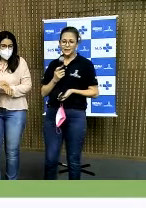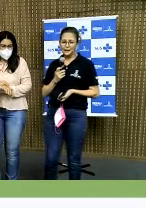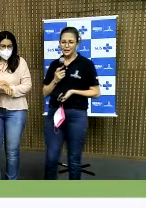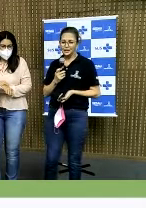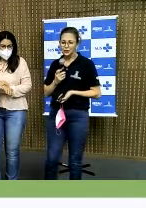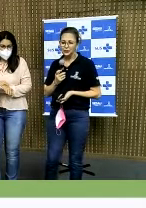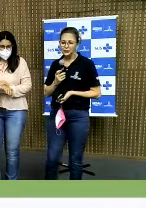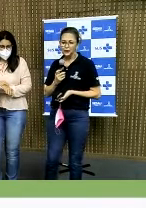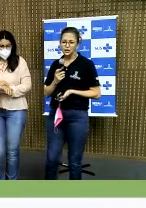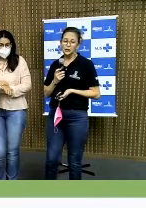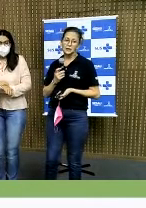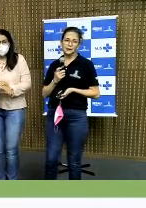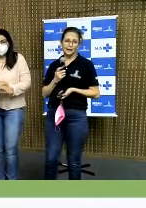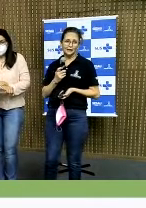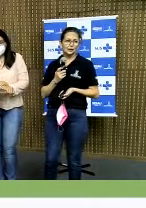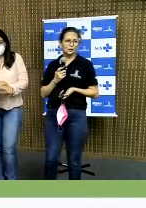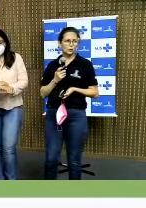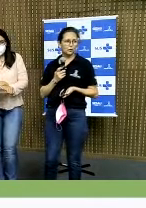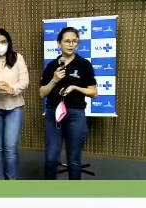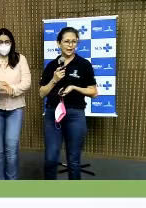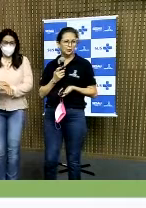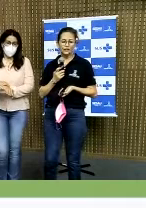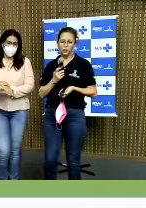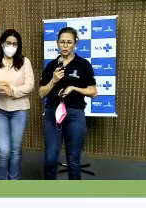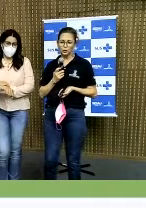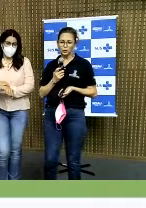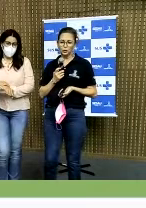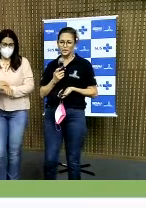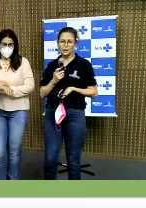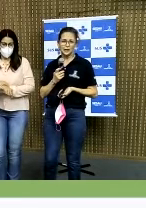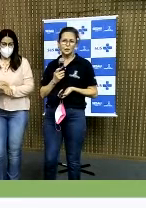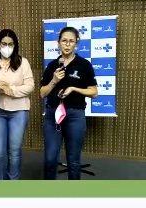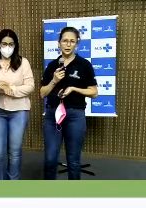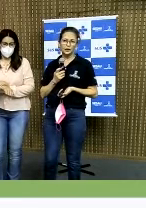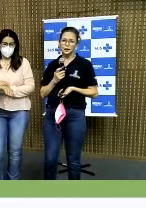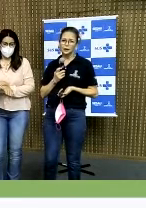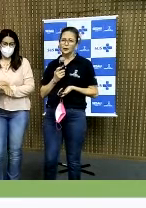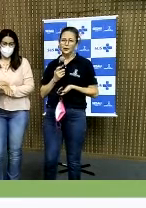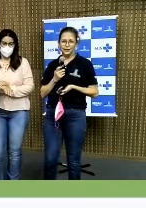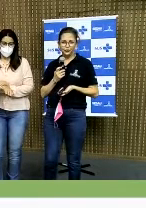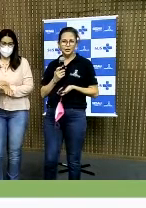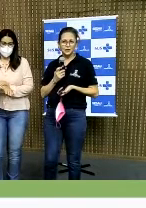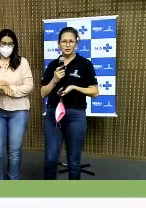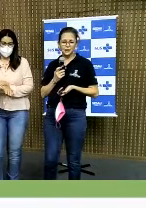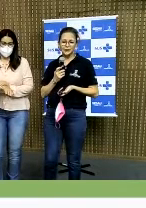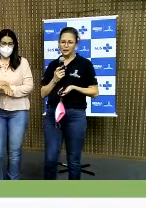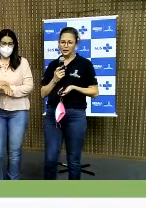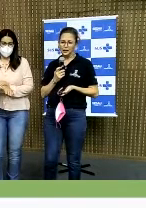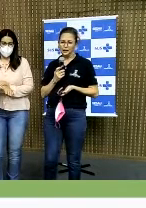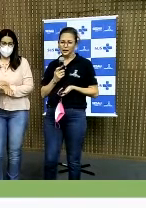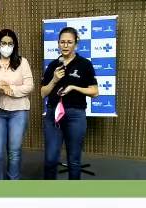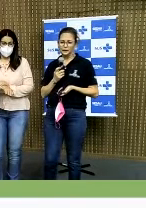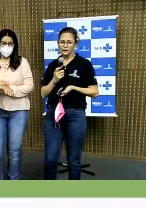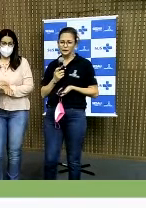A estratégia, né, a gente tenta o contato telefônico com os pacientes, porém é difícil eles nos